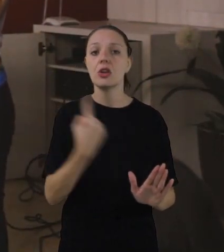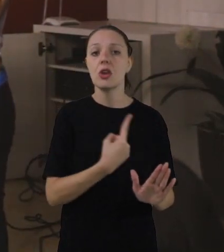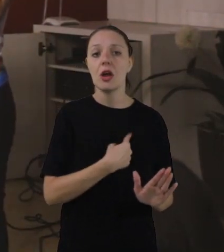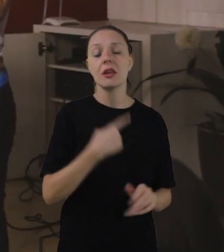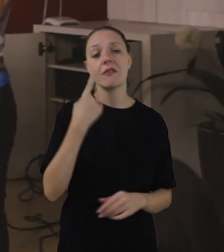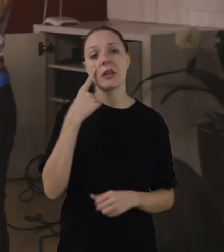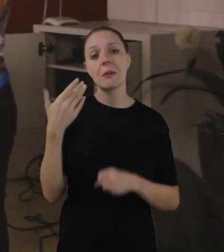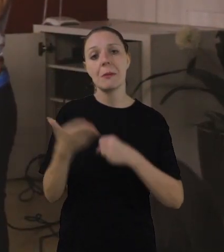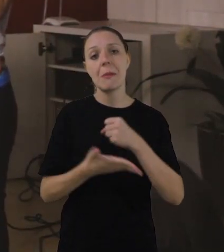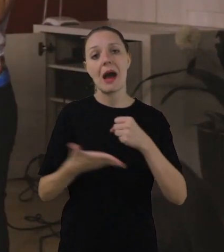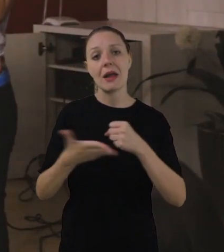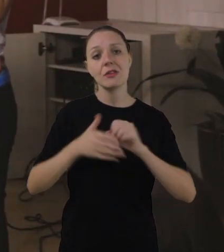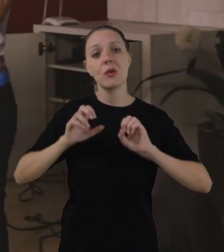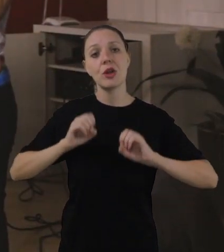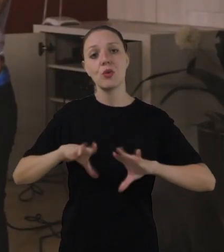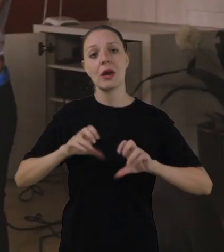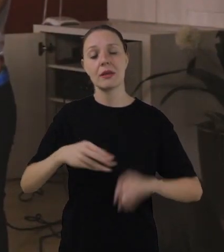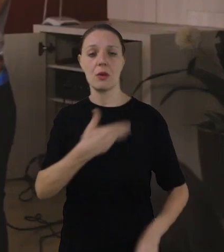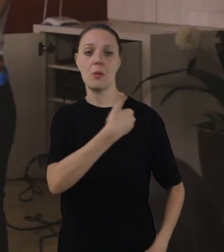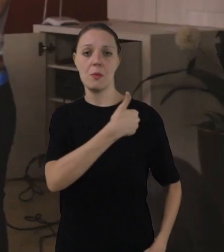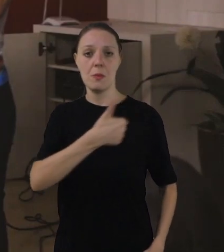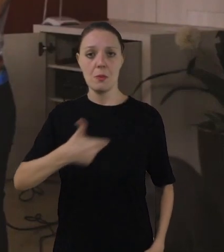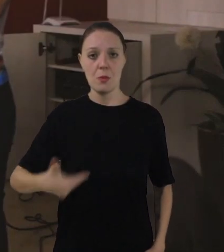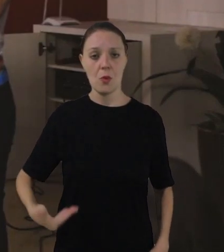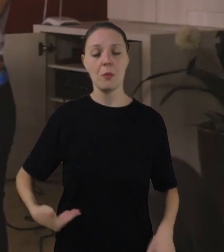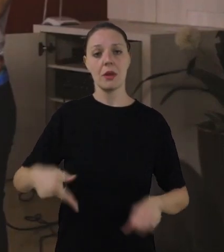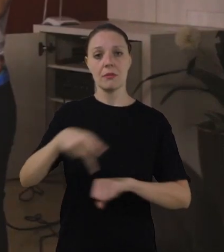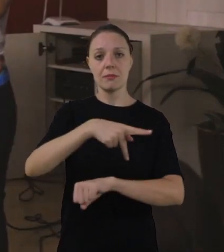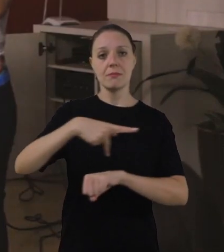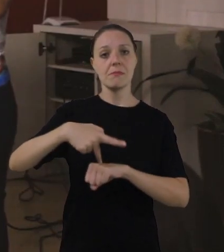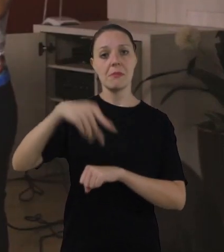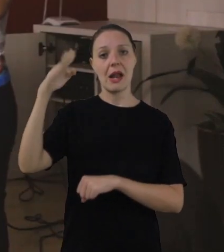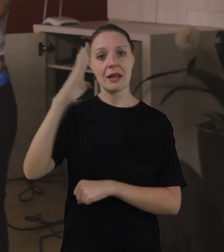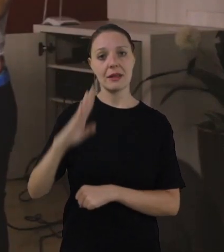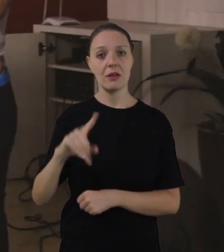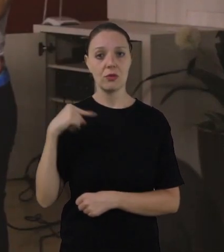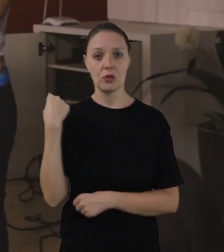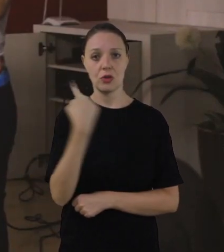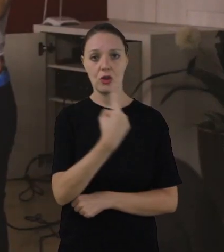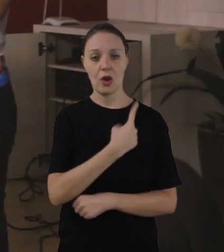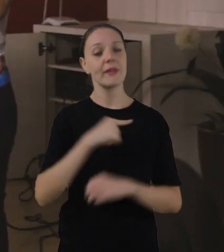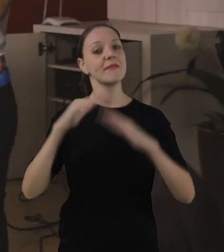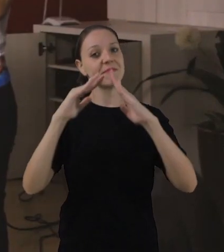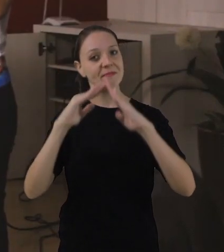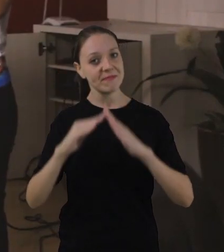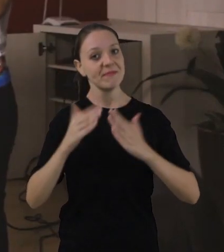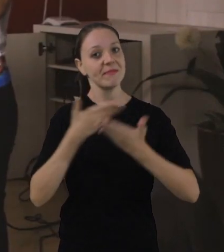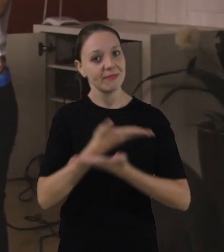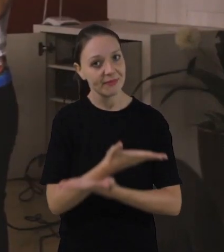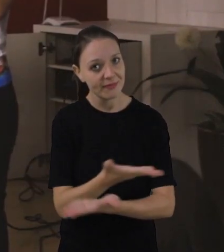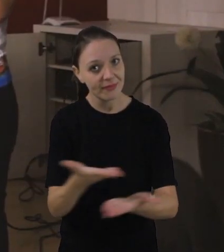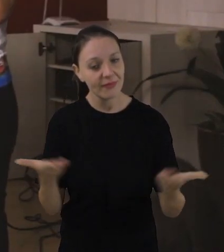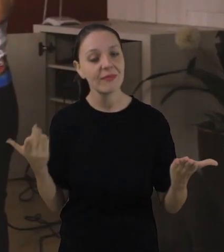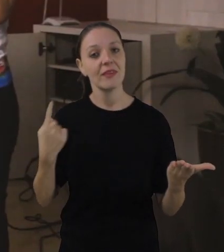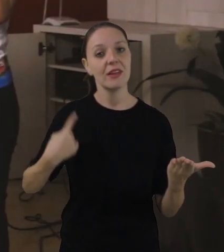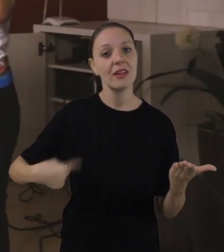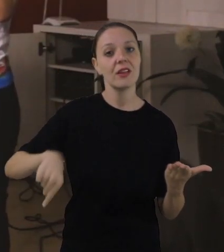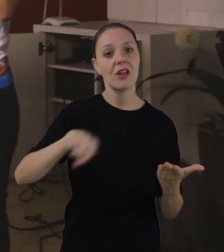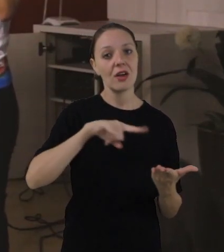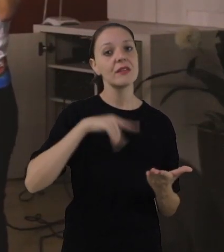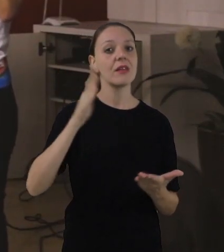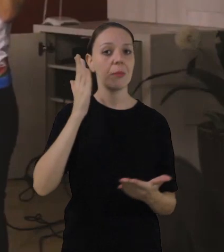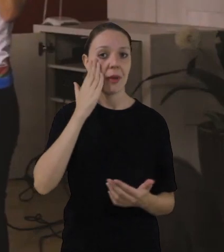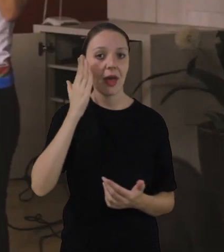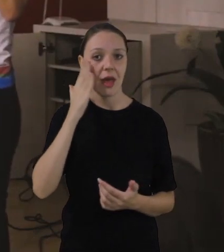nível básico da educação pública do nosso país, do qual nós todos fazemos parte e do qual respinga muita coisa em nós. Então,